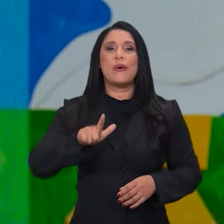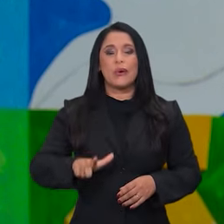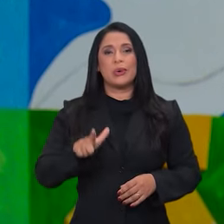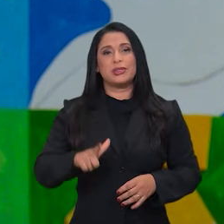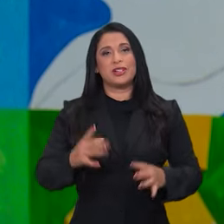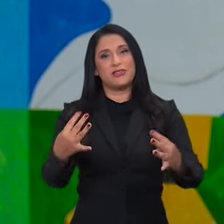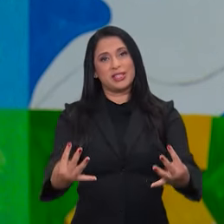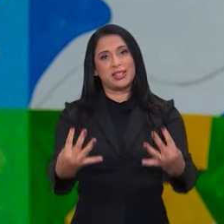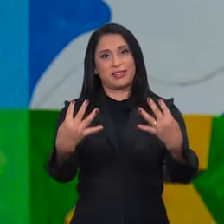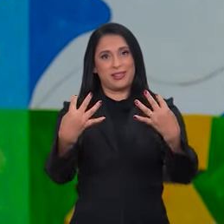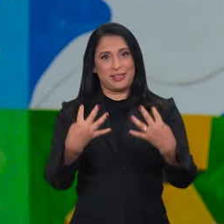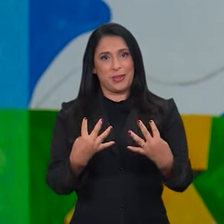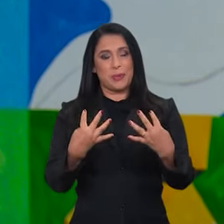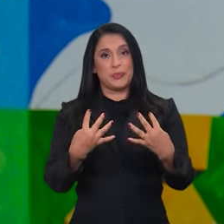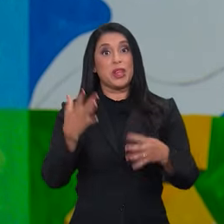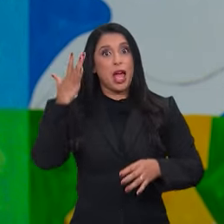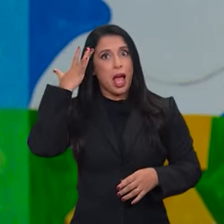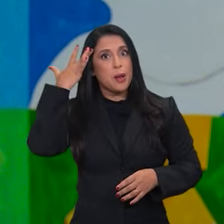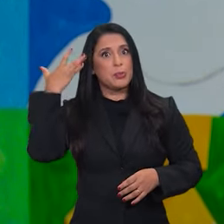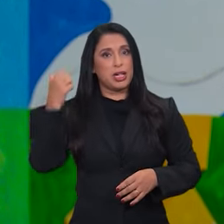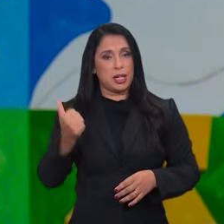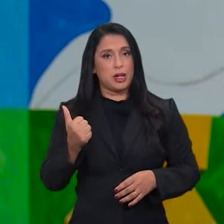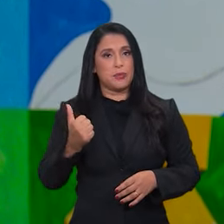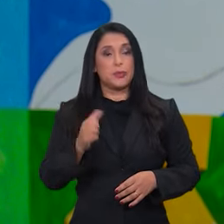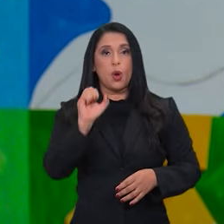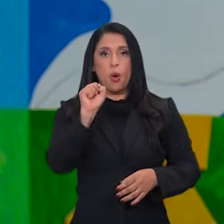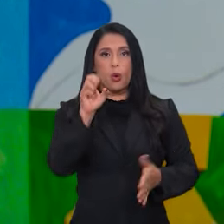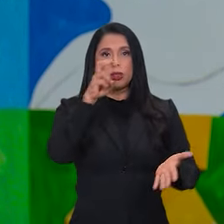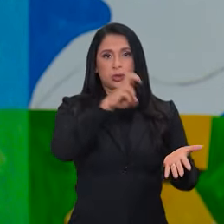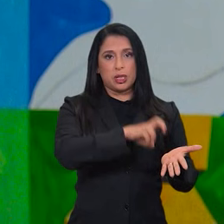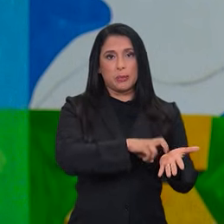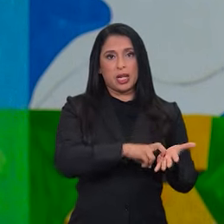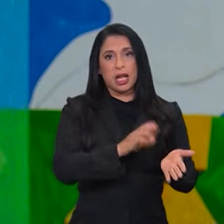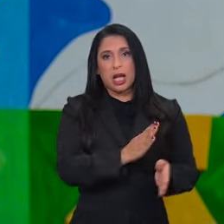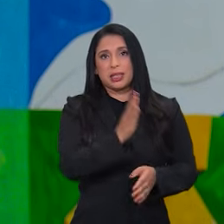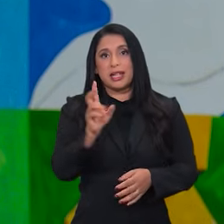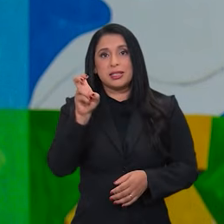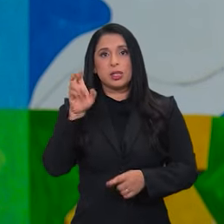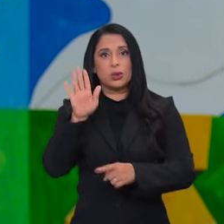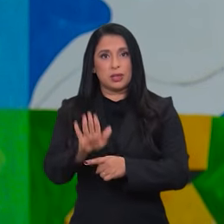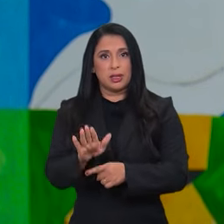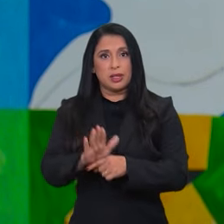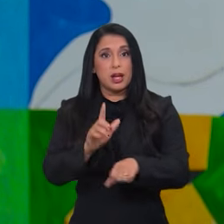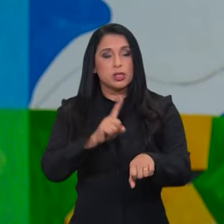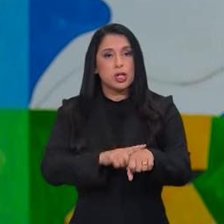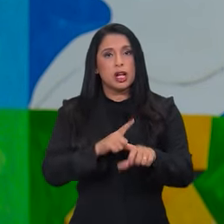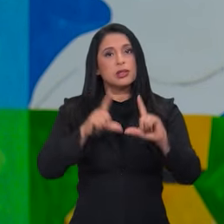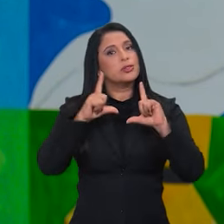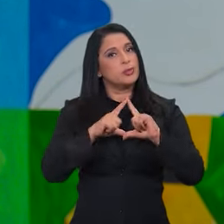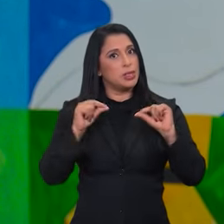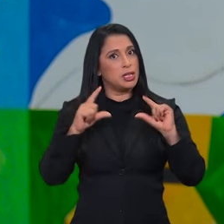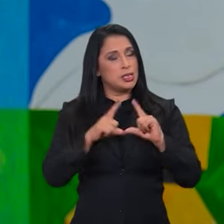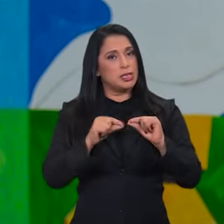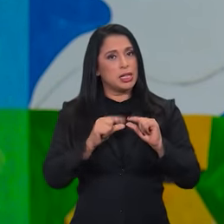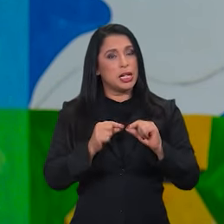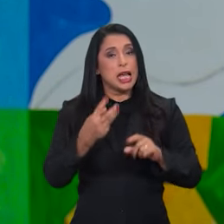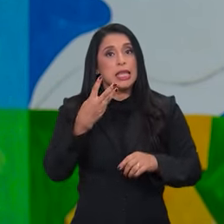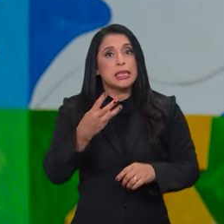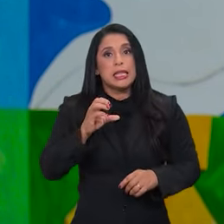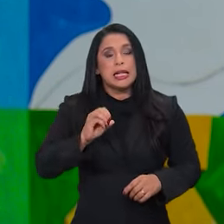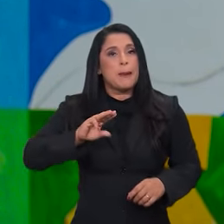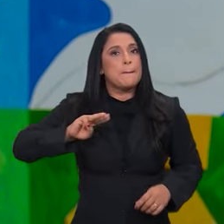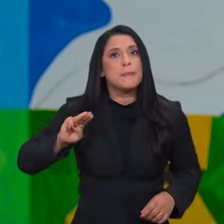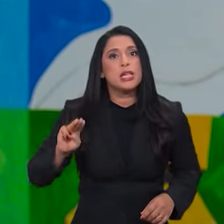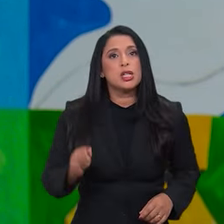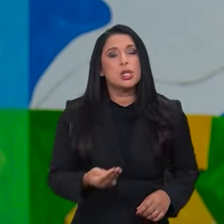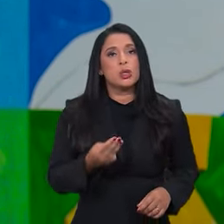uma vez ter um pouco de sua atenção amanhã entre as 8 horas da manhã e às 5 horas da tarde horário de Brasília mais